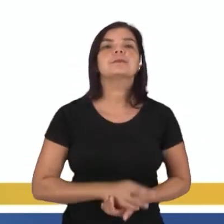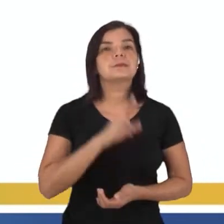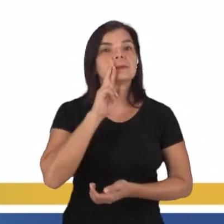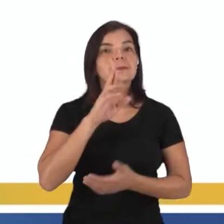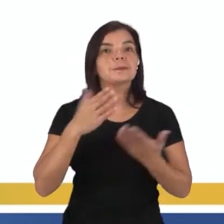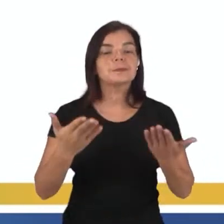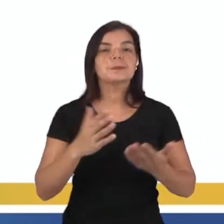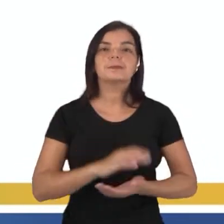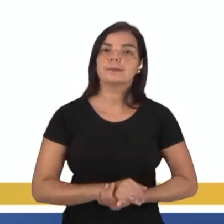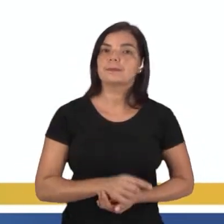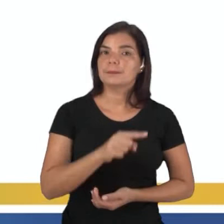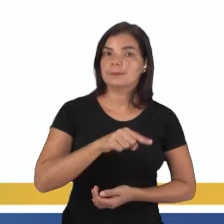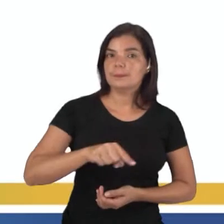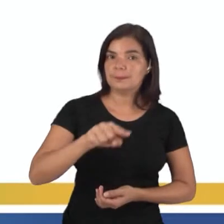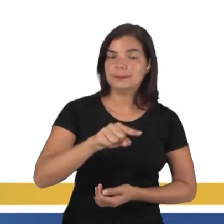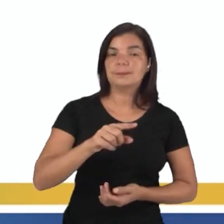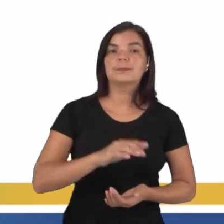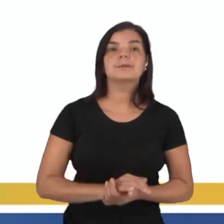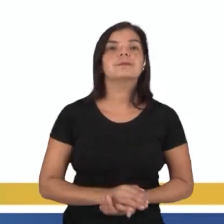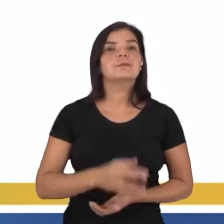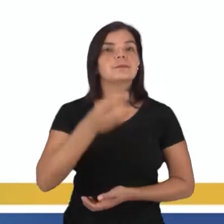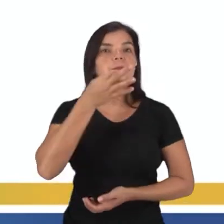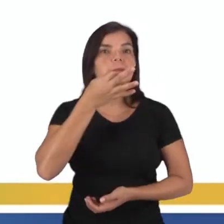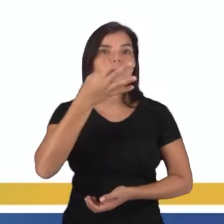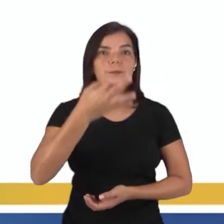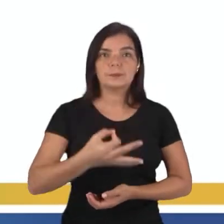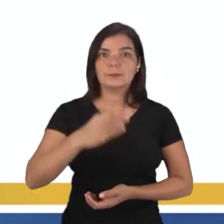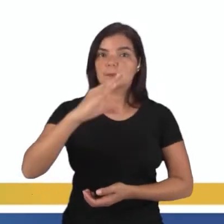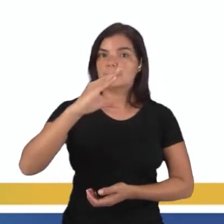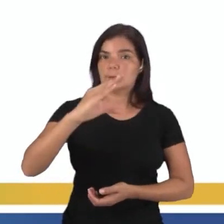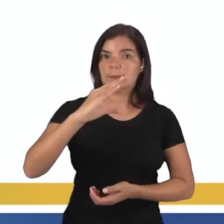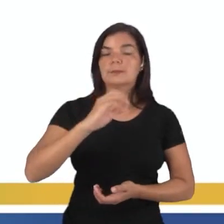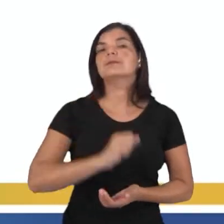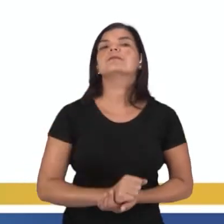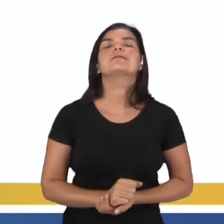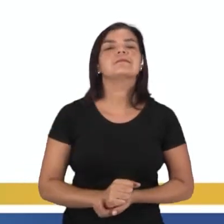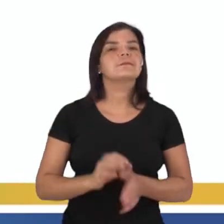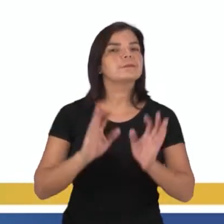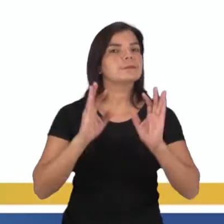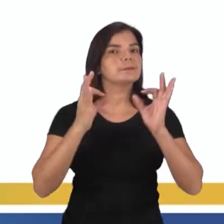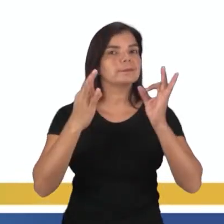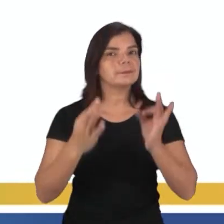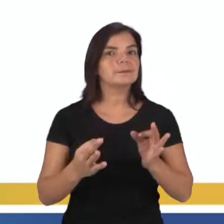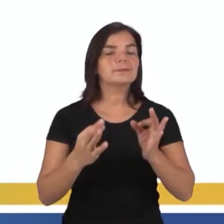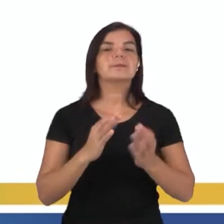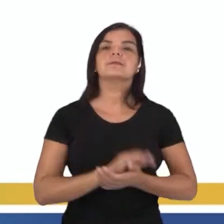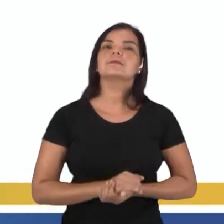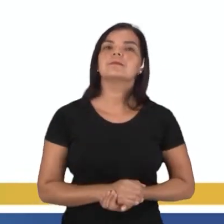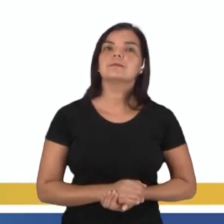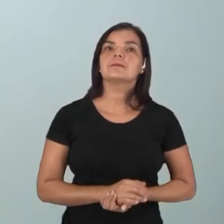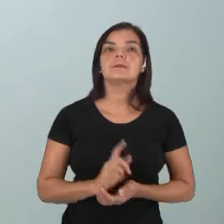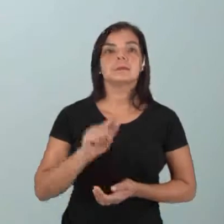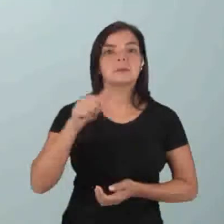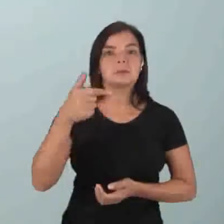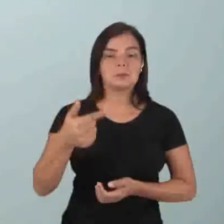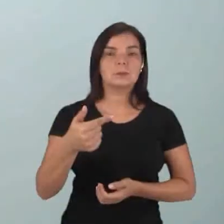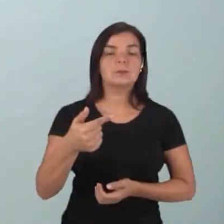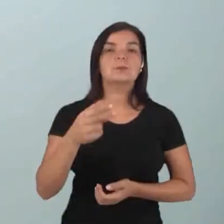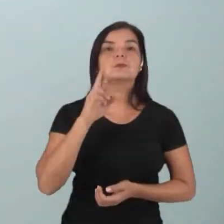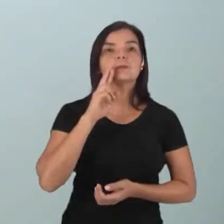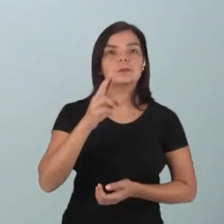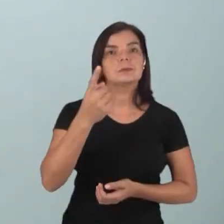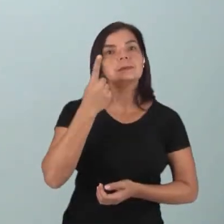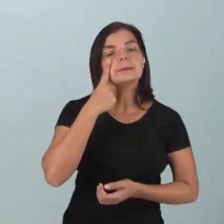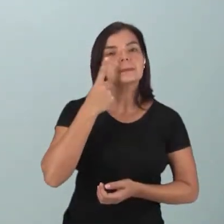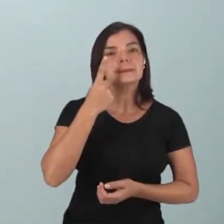movimento. Então, se você respondeu a alternativa C, está correto, né? Essas outras alternativas que a